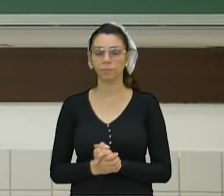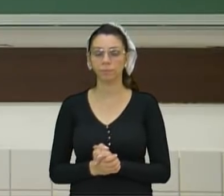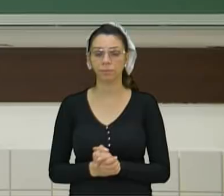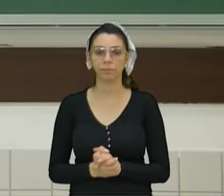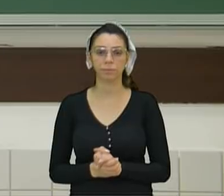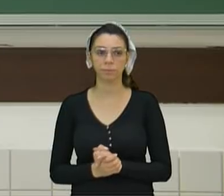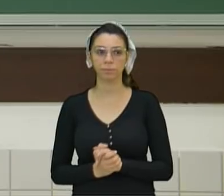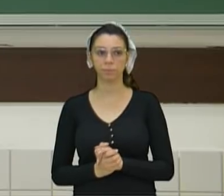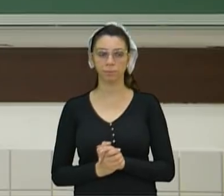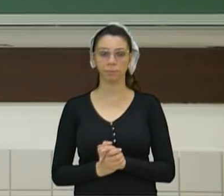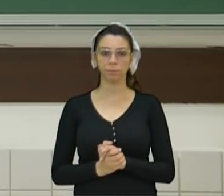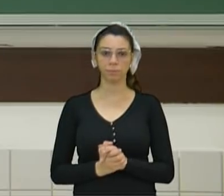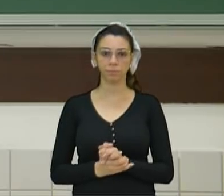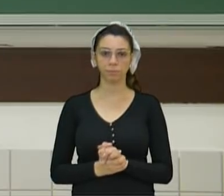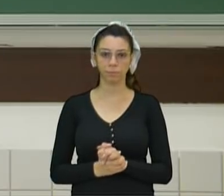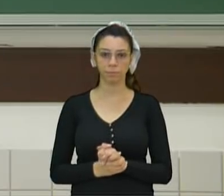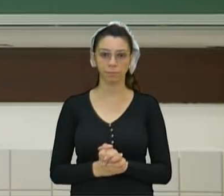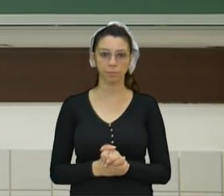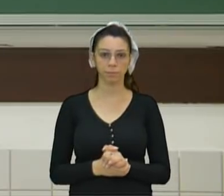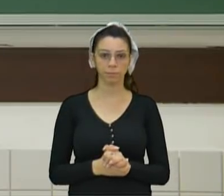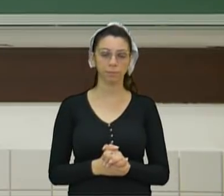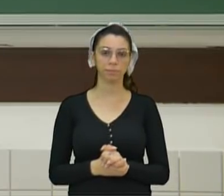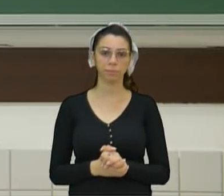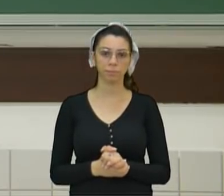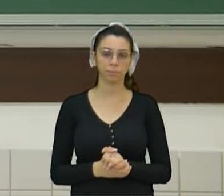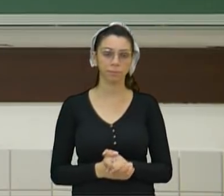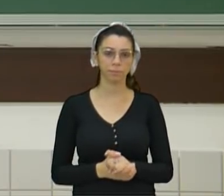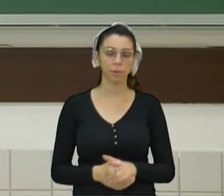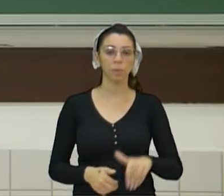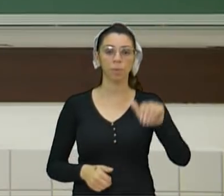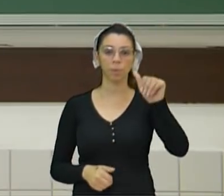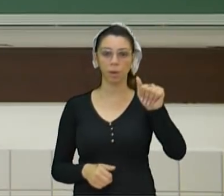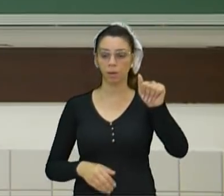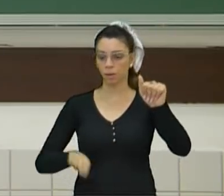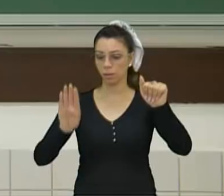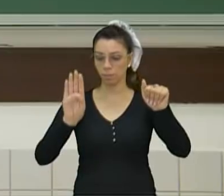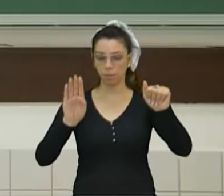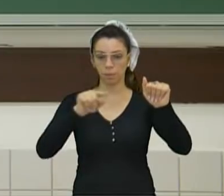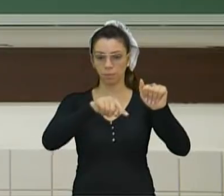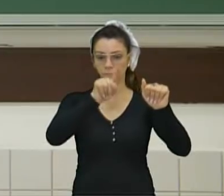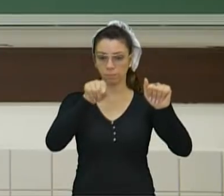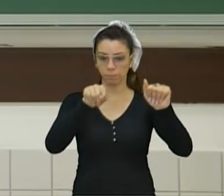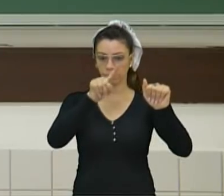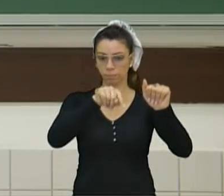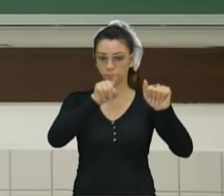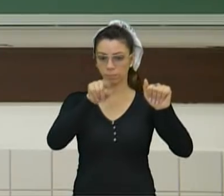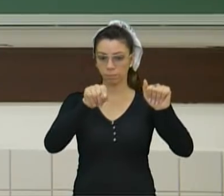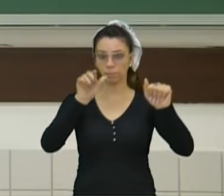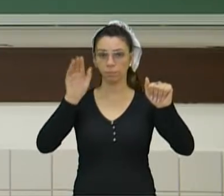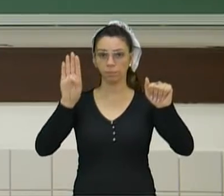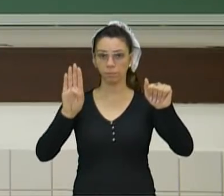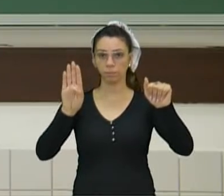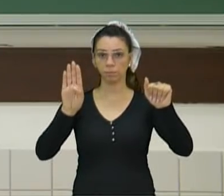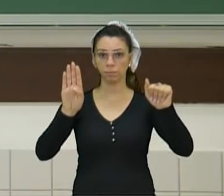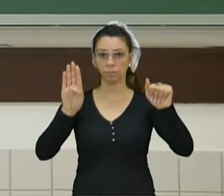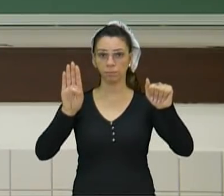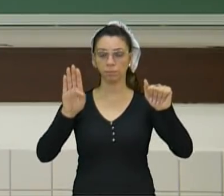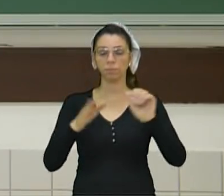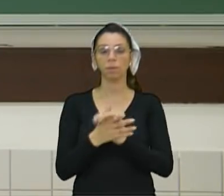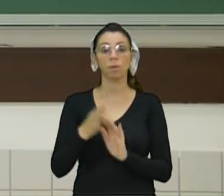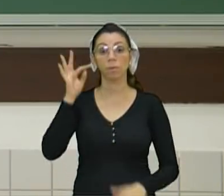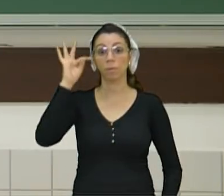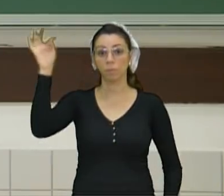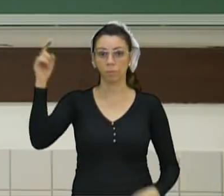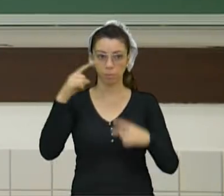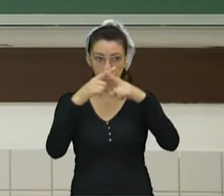tá? Com a interseção do evento B. Isso que nós estamos falando do teorema da multiplicação de